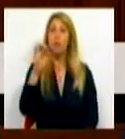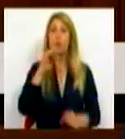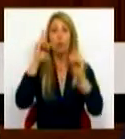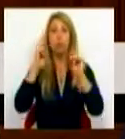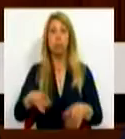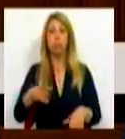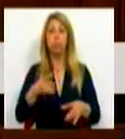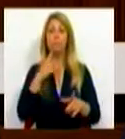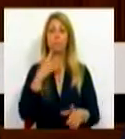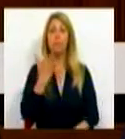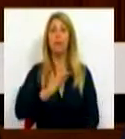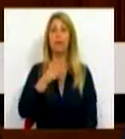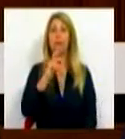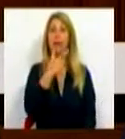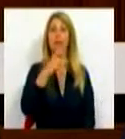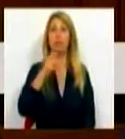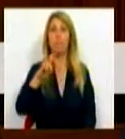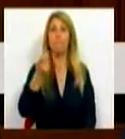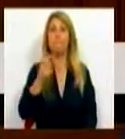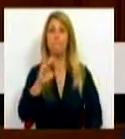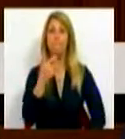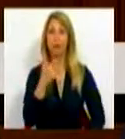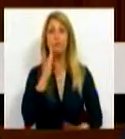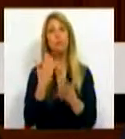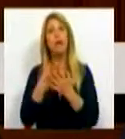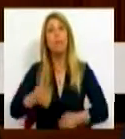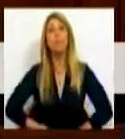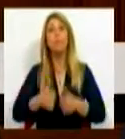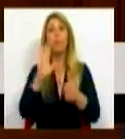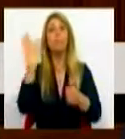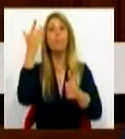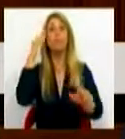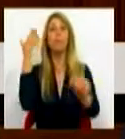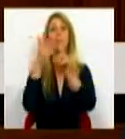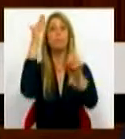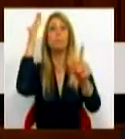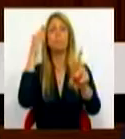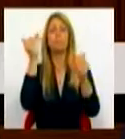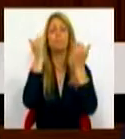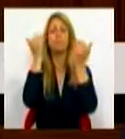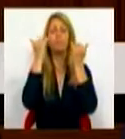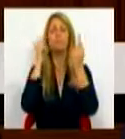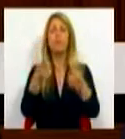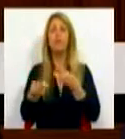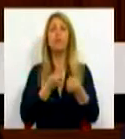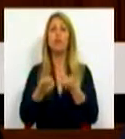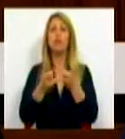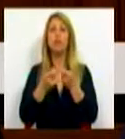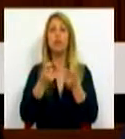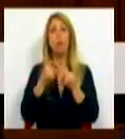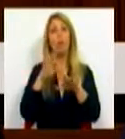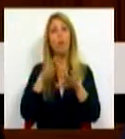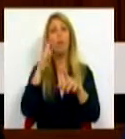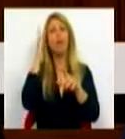DataMart, que permitiu melhorias, principalmente focadas na informação de gestão e na determinação da imparidade.